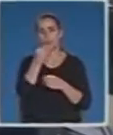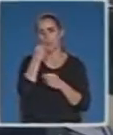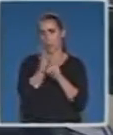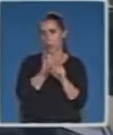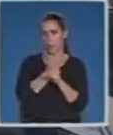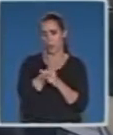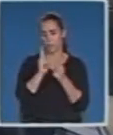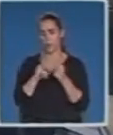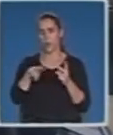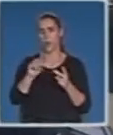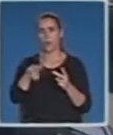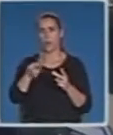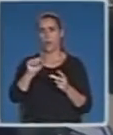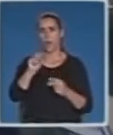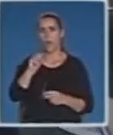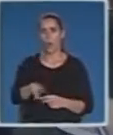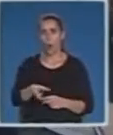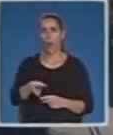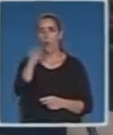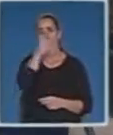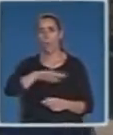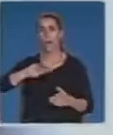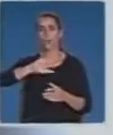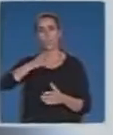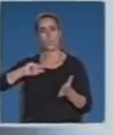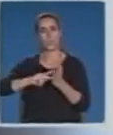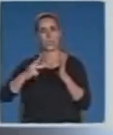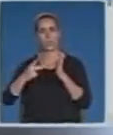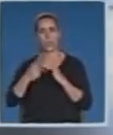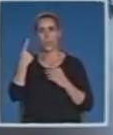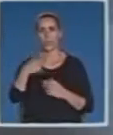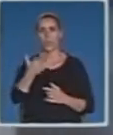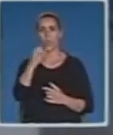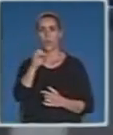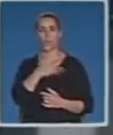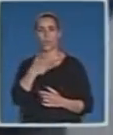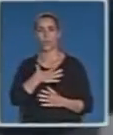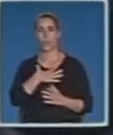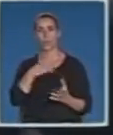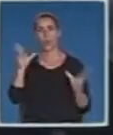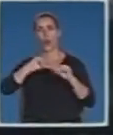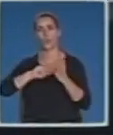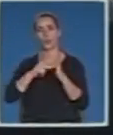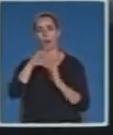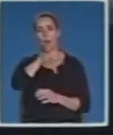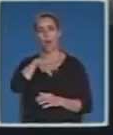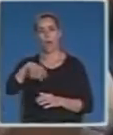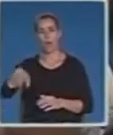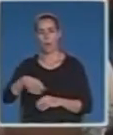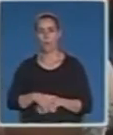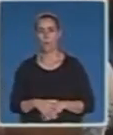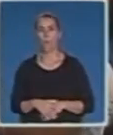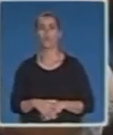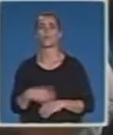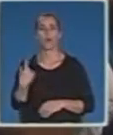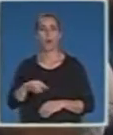depois o Nonagon Parque de Ciência e Tecnologia de São Miguel, que tem instaladas cerca de 20 empresas de novas tecnologias. Há um potencial